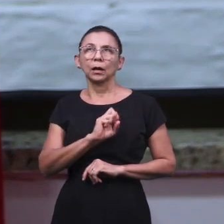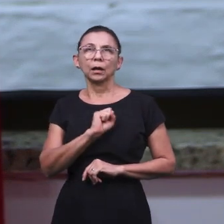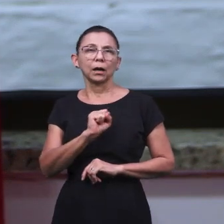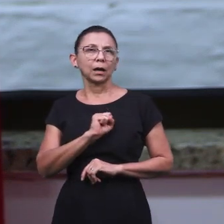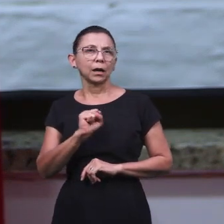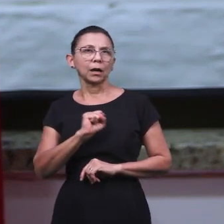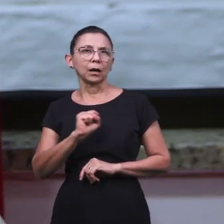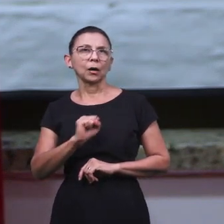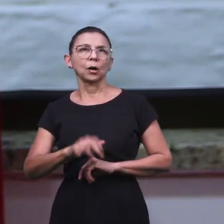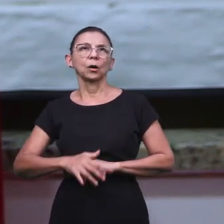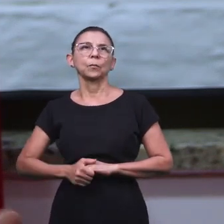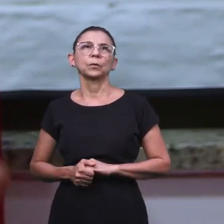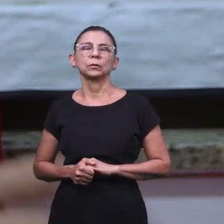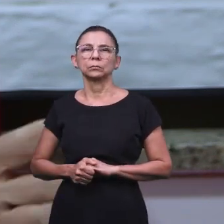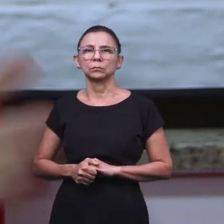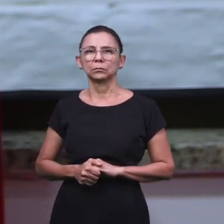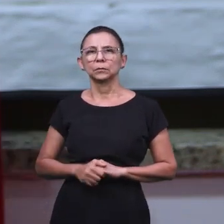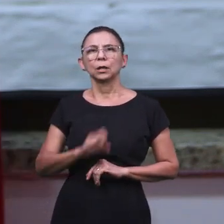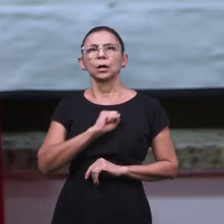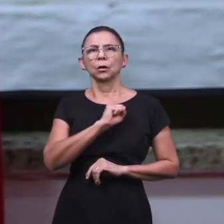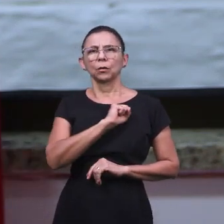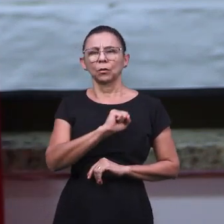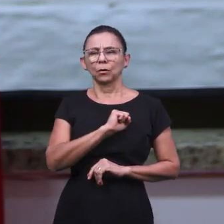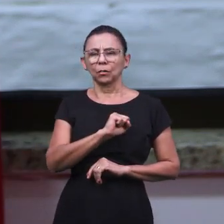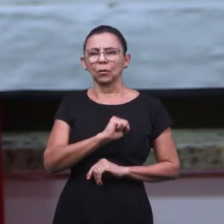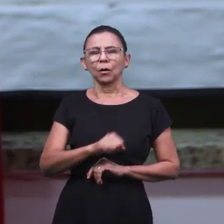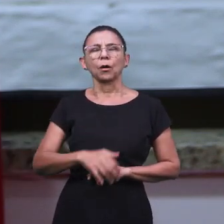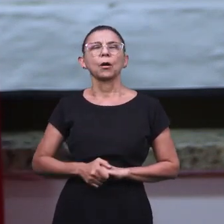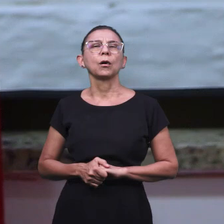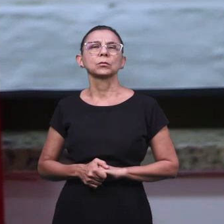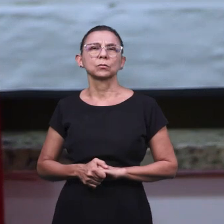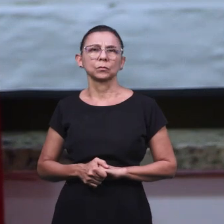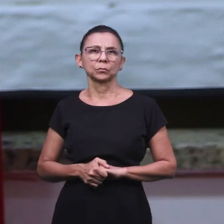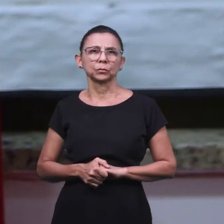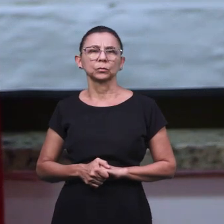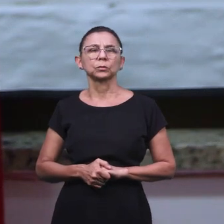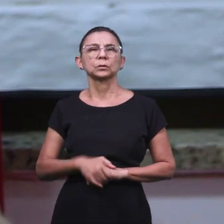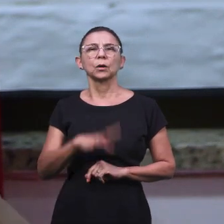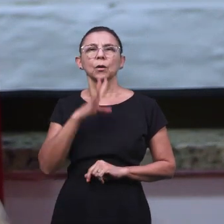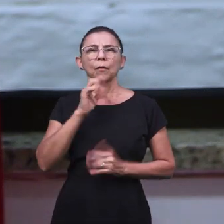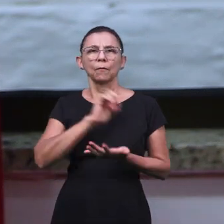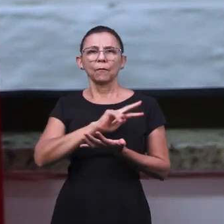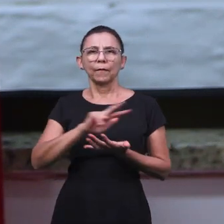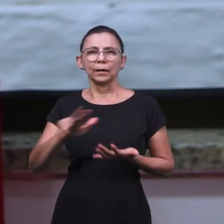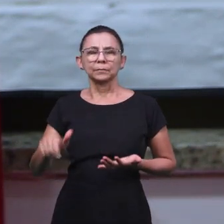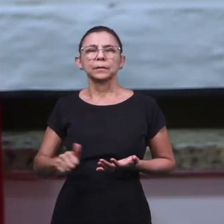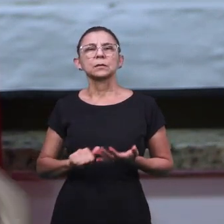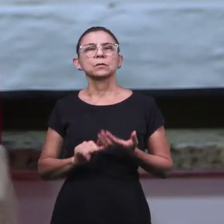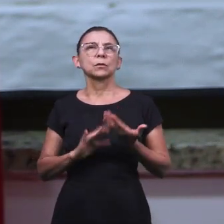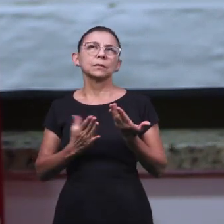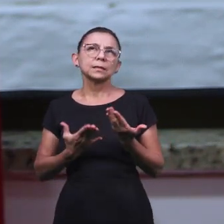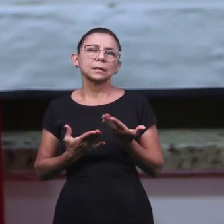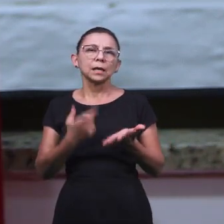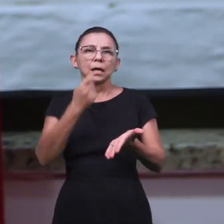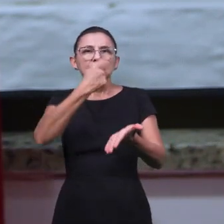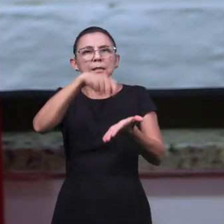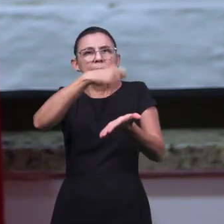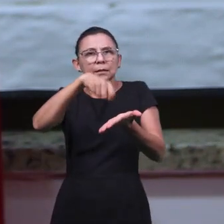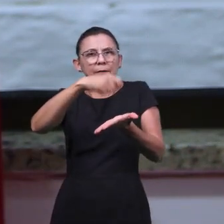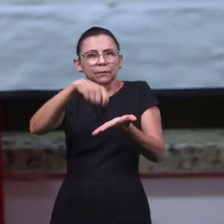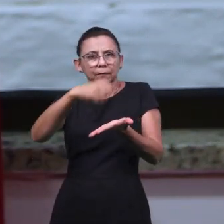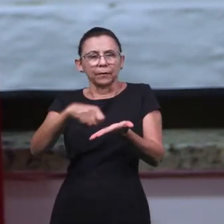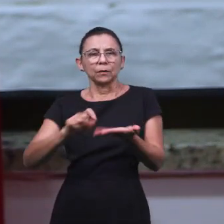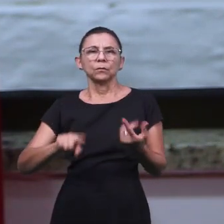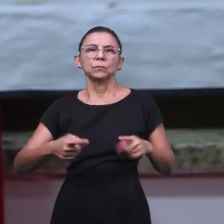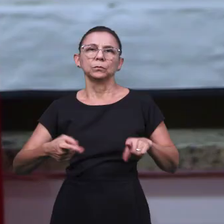outro repertório também, conheço muitos compositores, né? Também não faço isso com o coro, porque o coro é